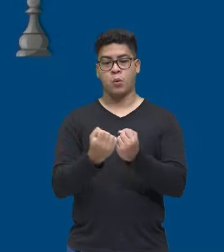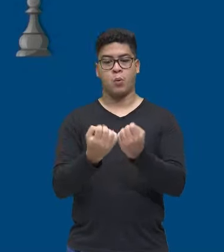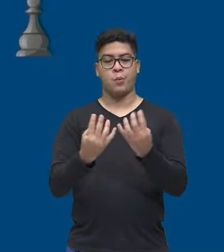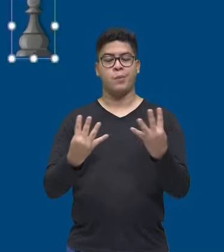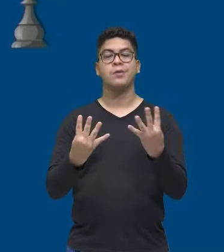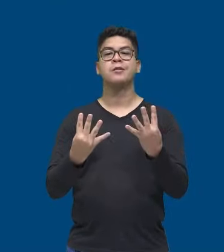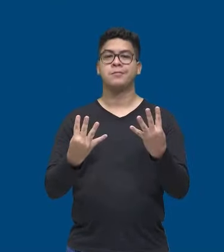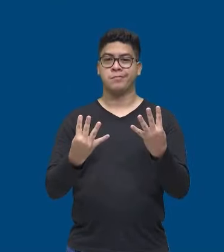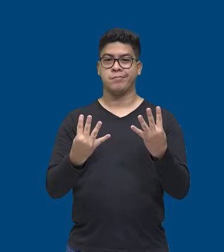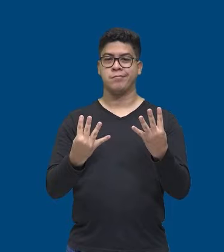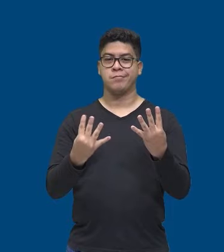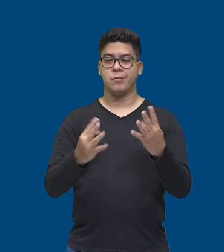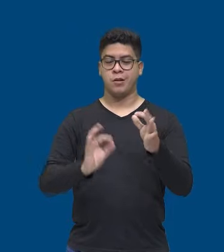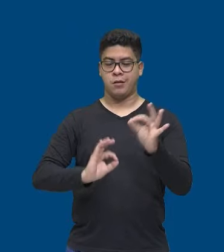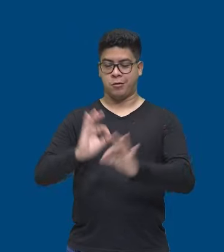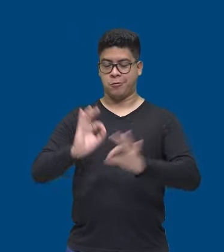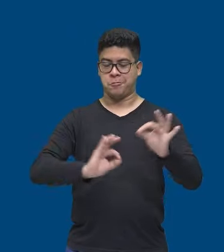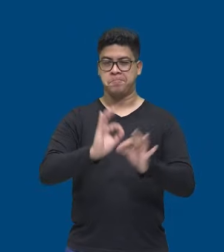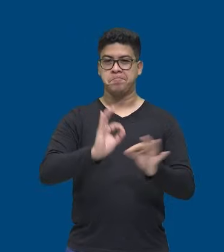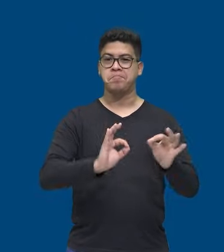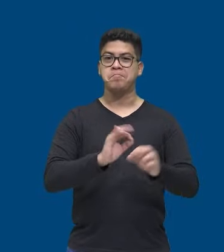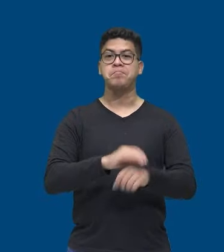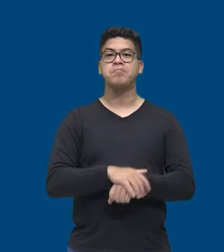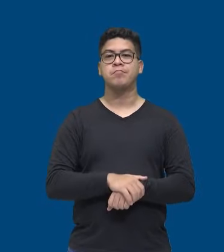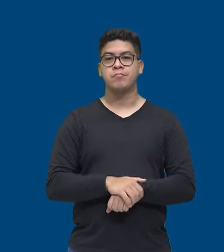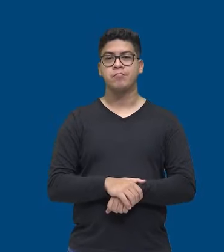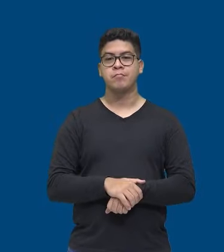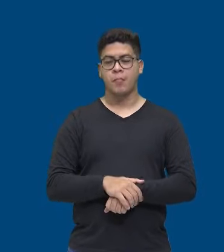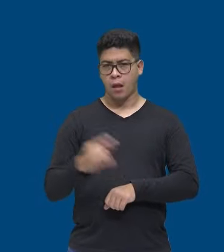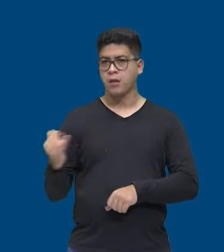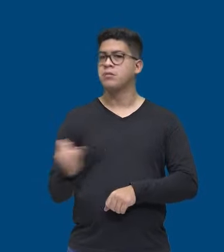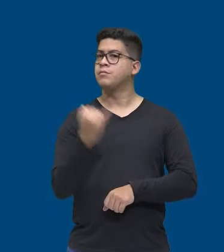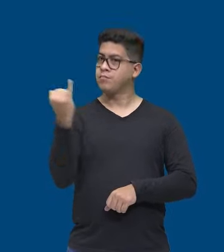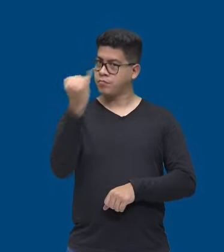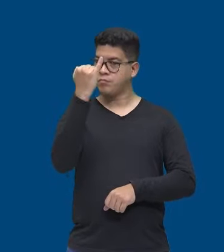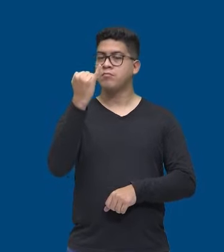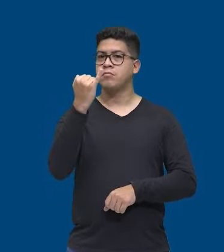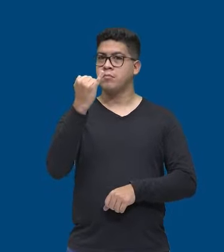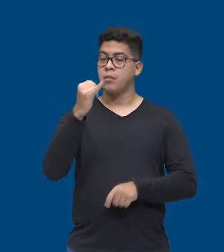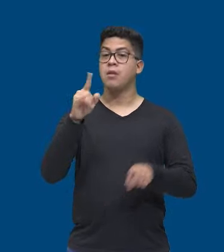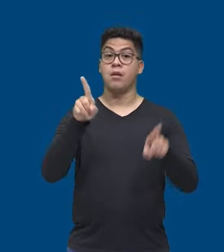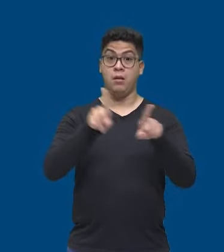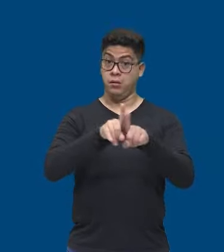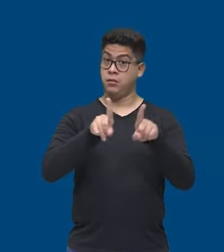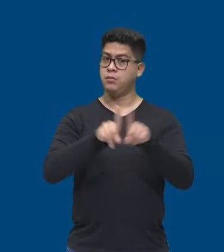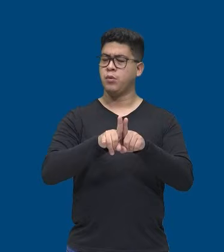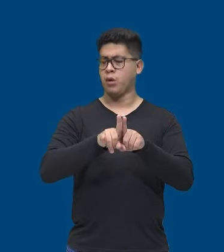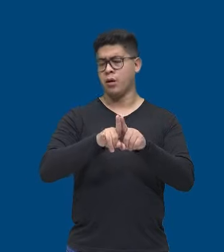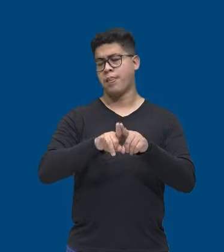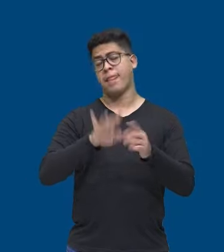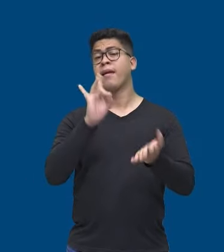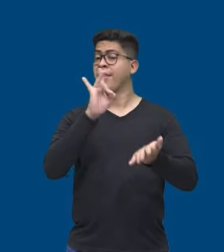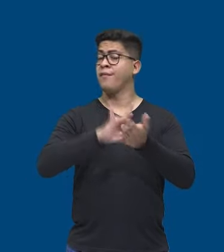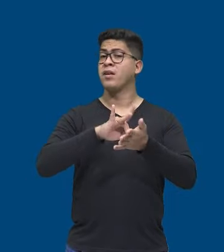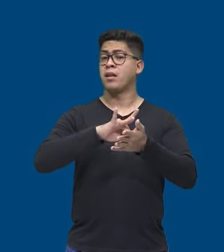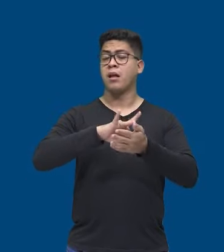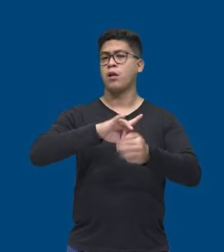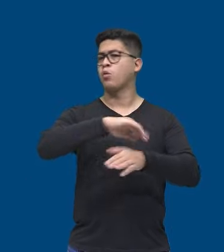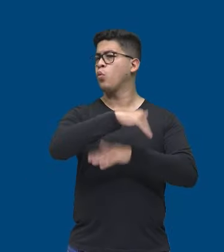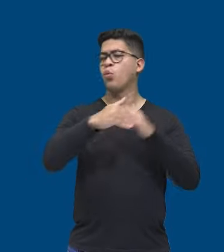outras peças, porque eles são super importantes no jogo de xadrez. Na verdade, todas as peças